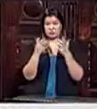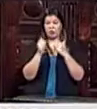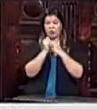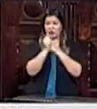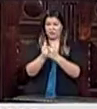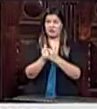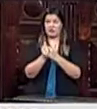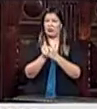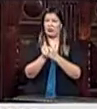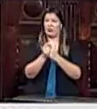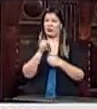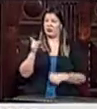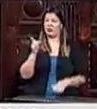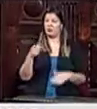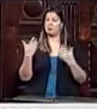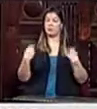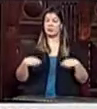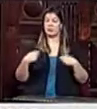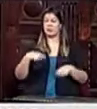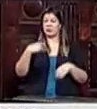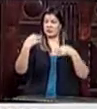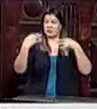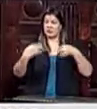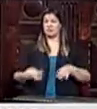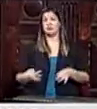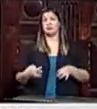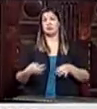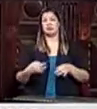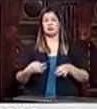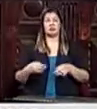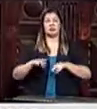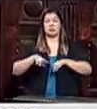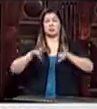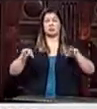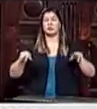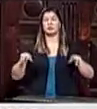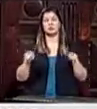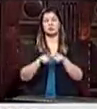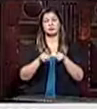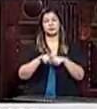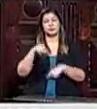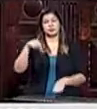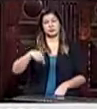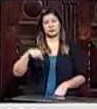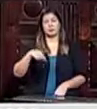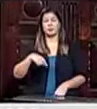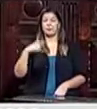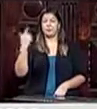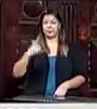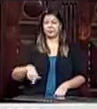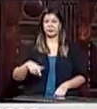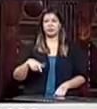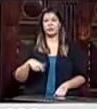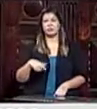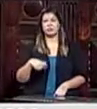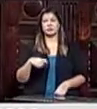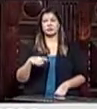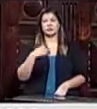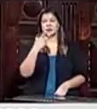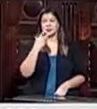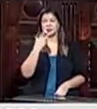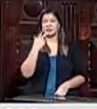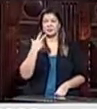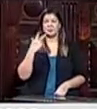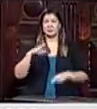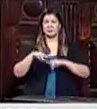derrubar as medidas que surgiram a partir do golpe. Temos que votar aqui imediatamente a reversão da lei